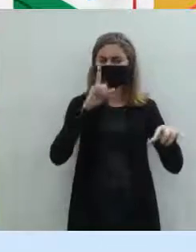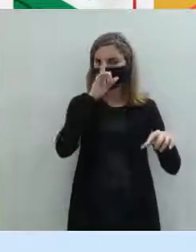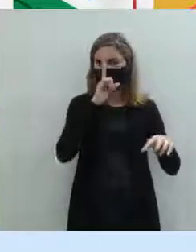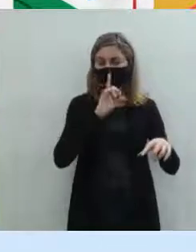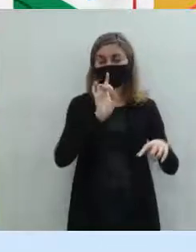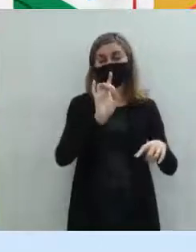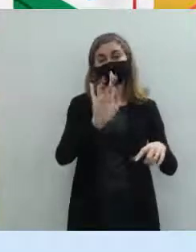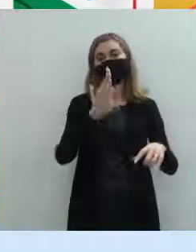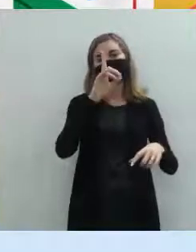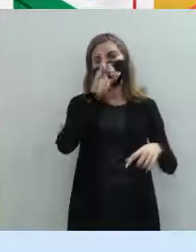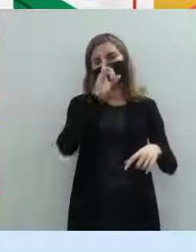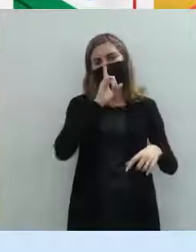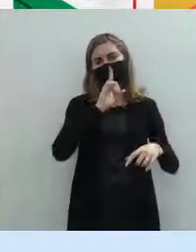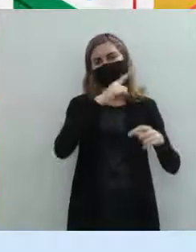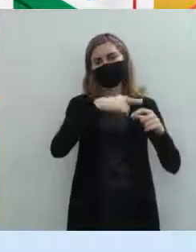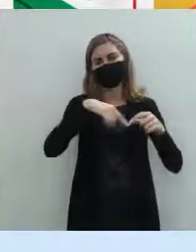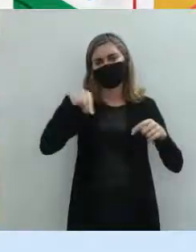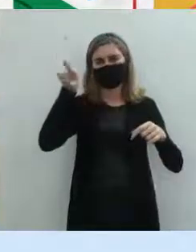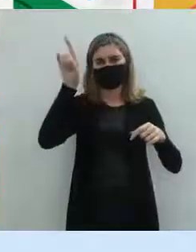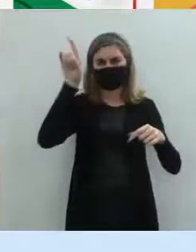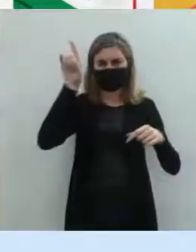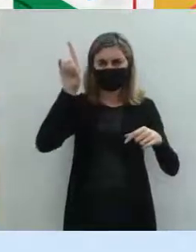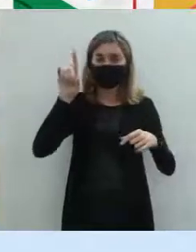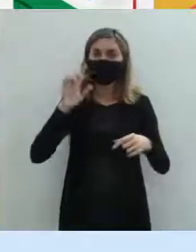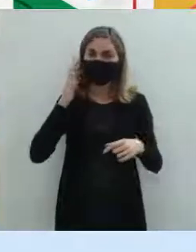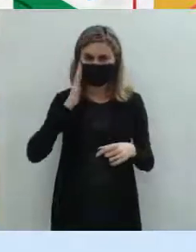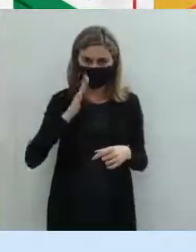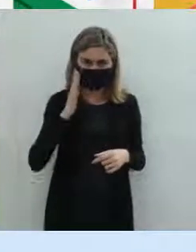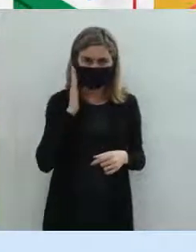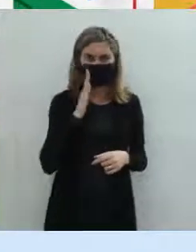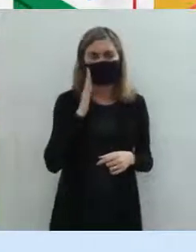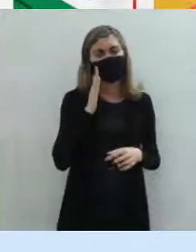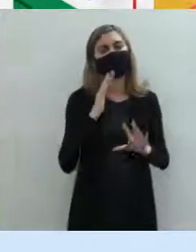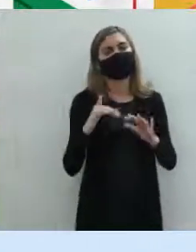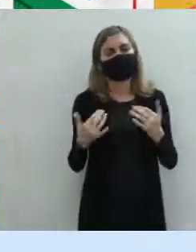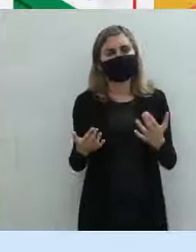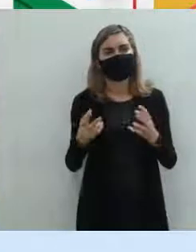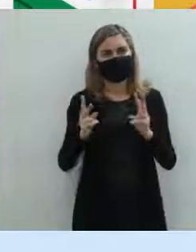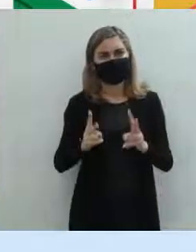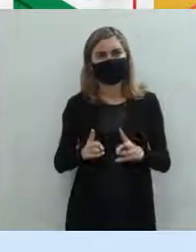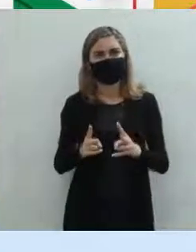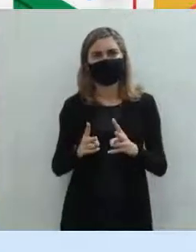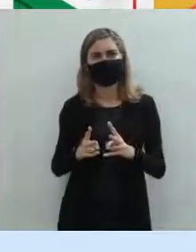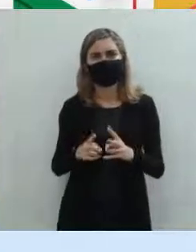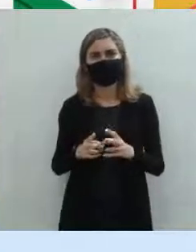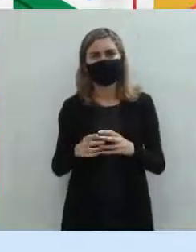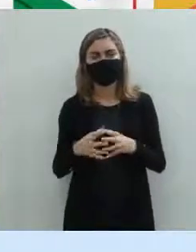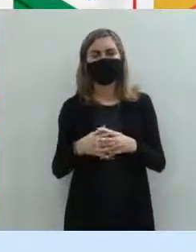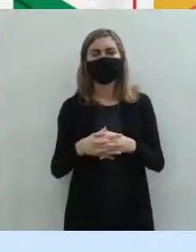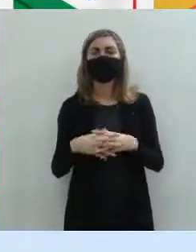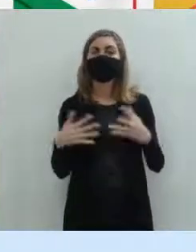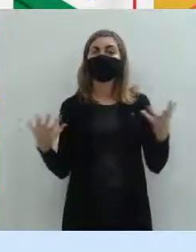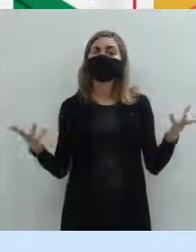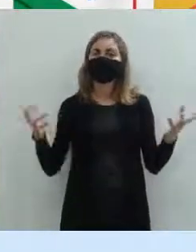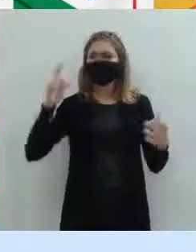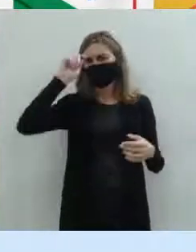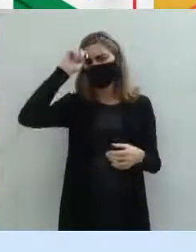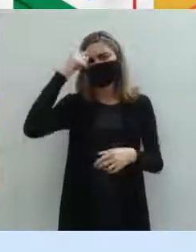apenas refletiu o amarelo. Compreendido? Vamos em frente. E o